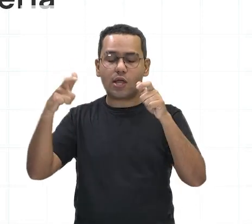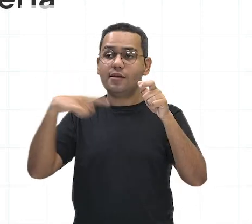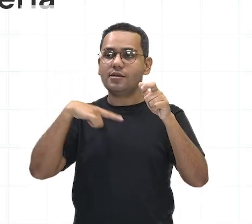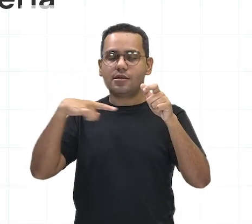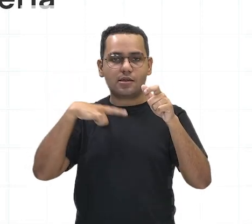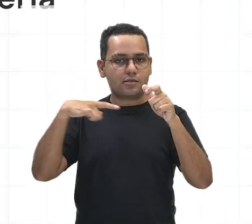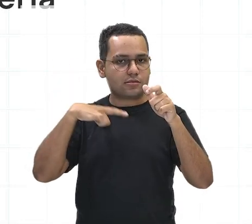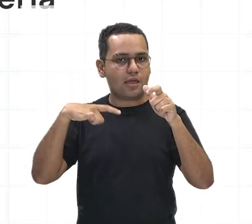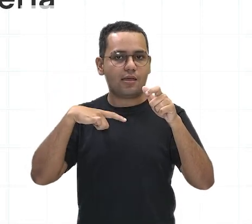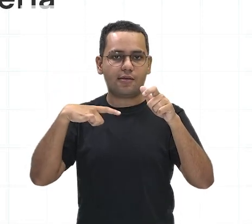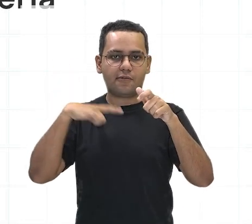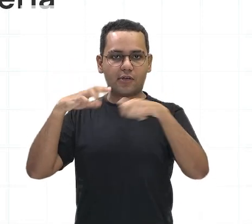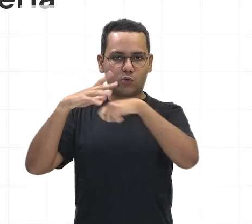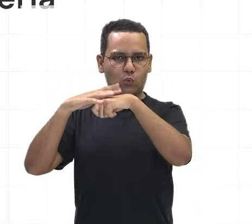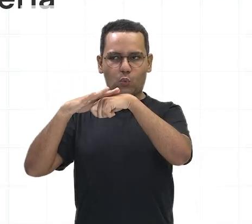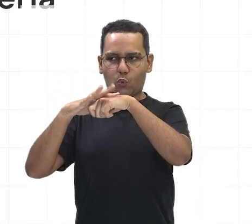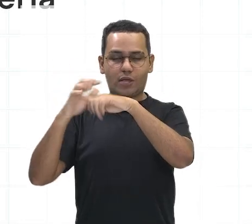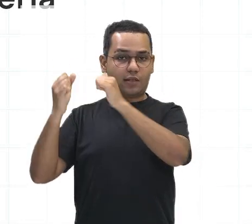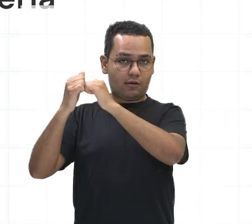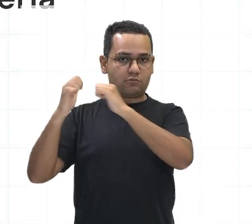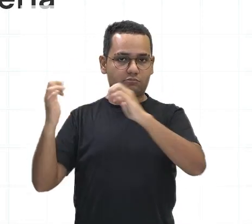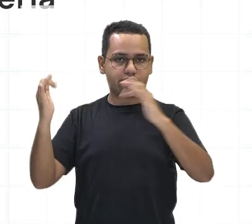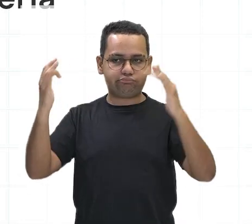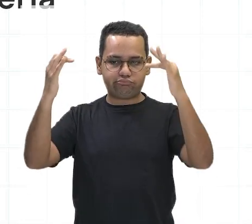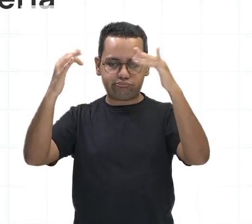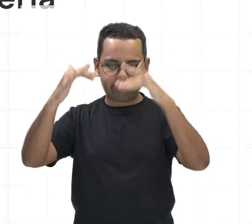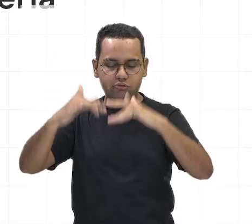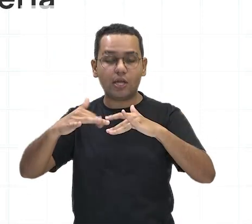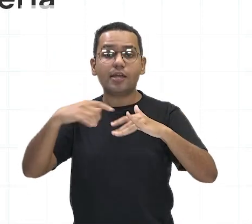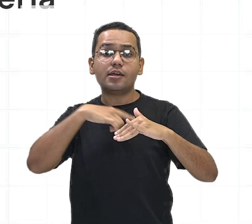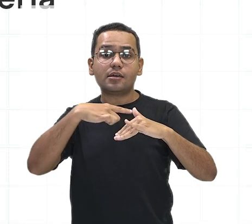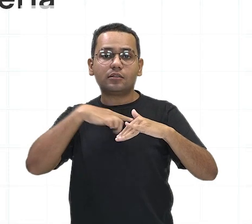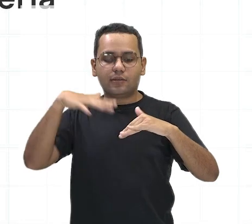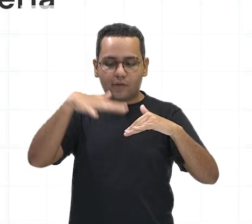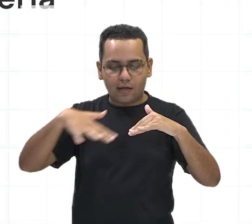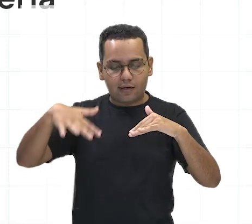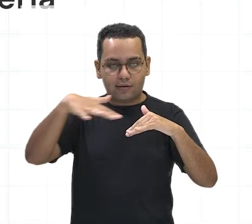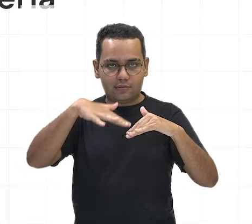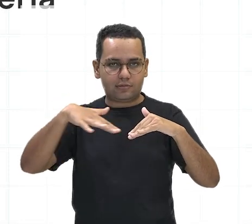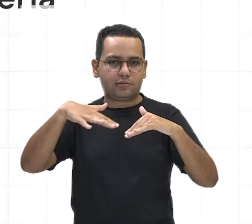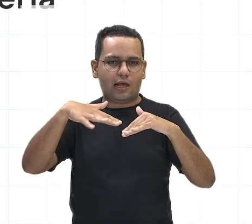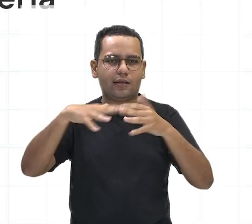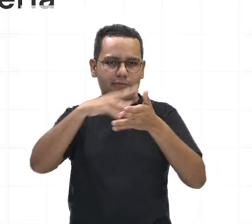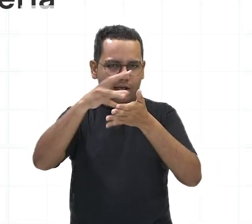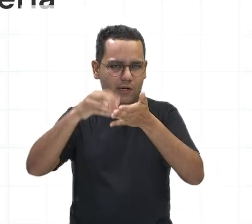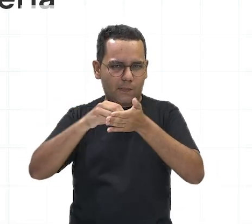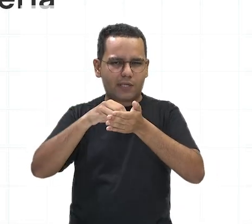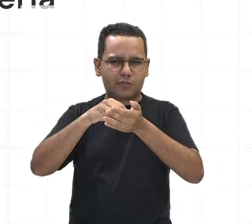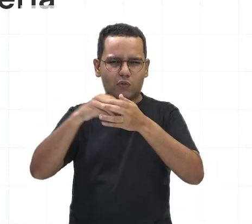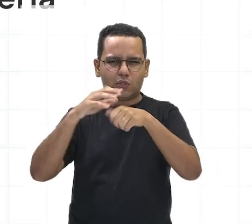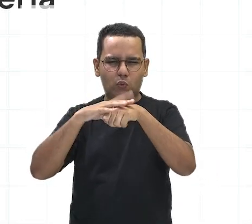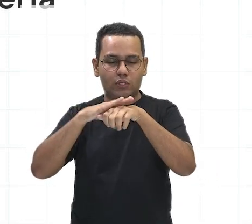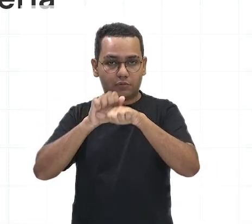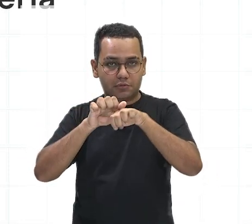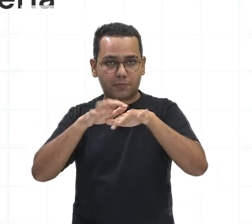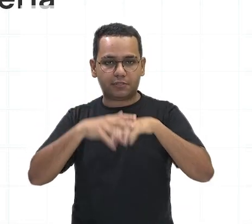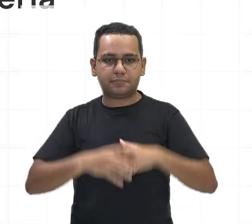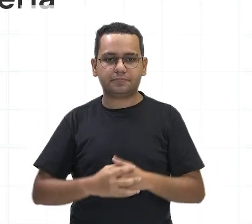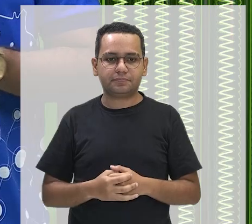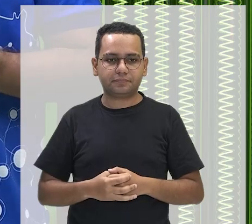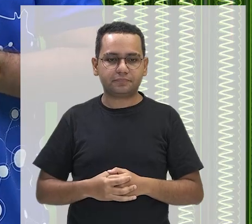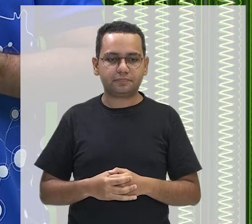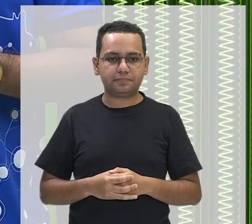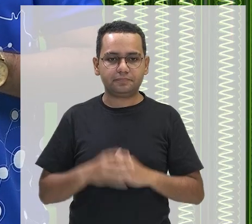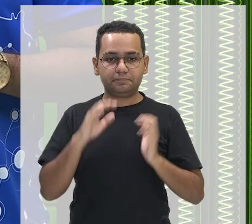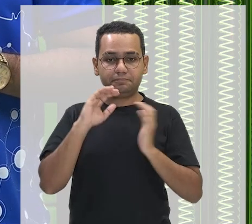essas doenças, né? E dessa forma ela pôde chegar aqui na nossa região, aqui na Amazônia, vindo através desses imigrantes. A gente